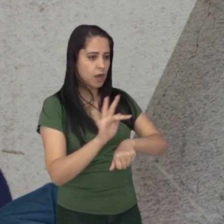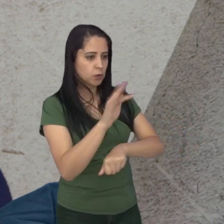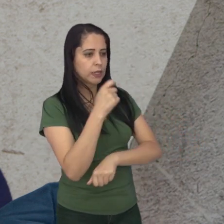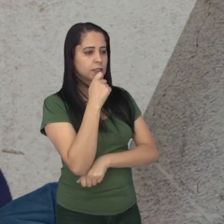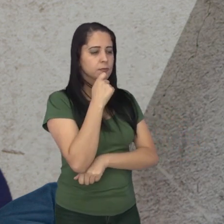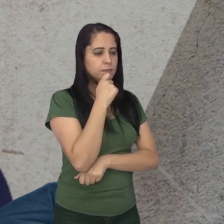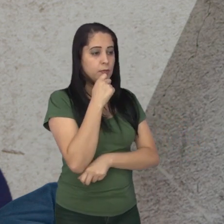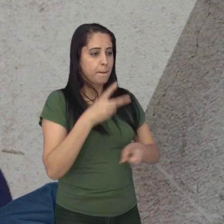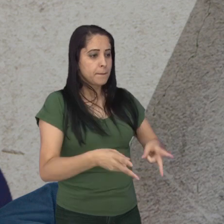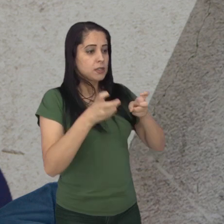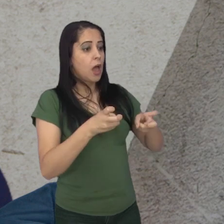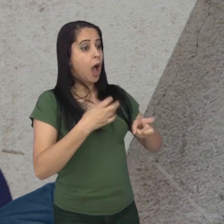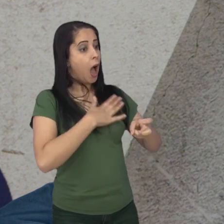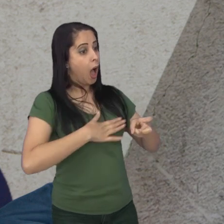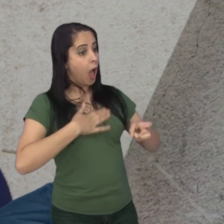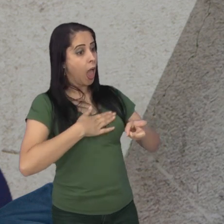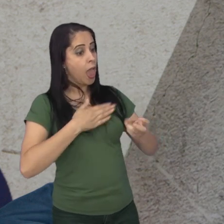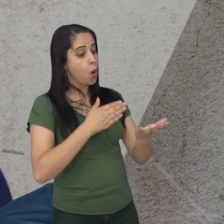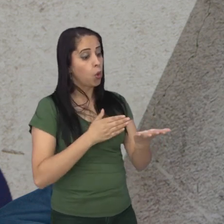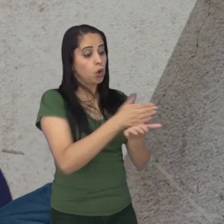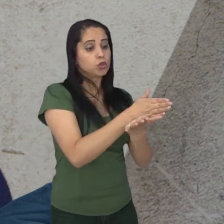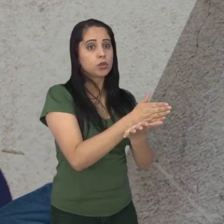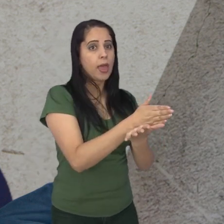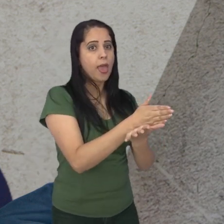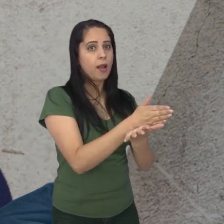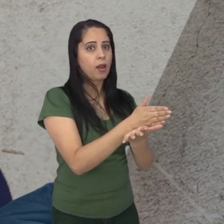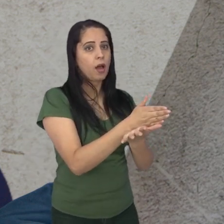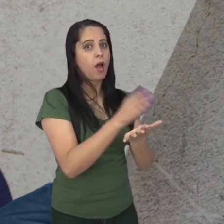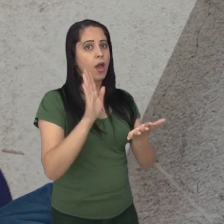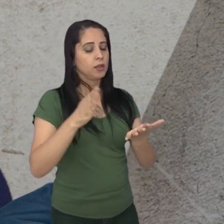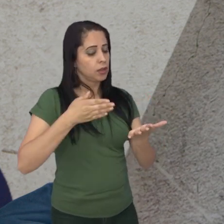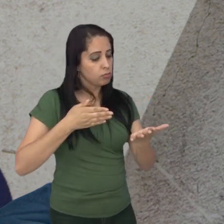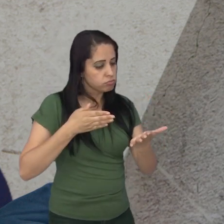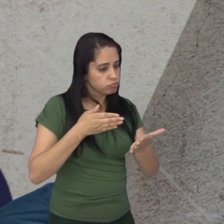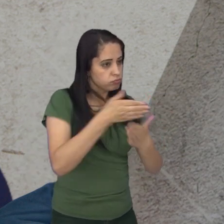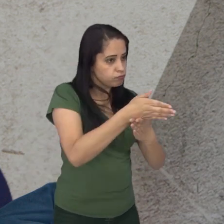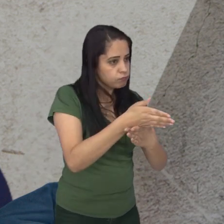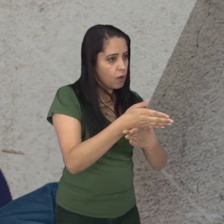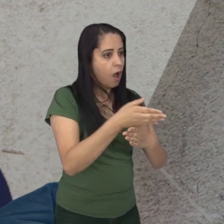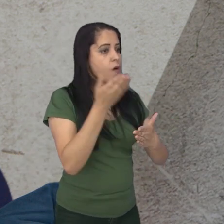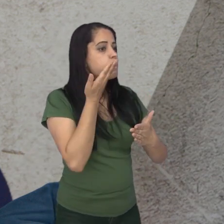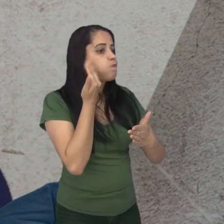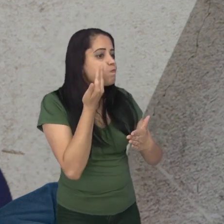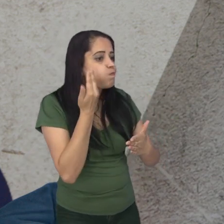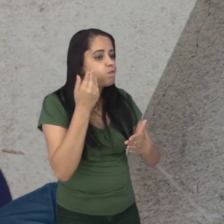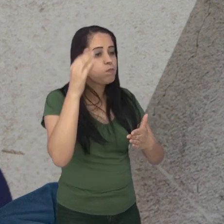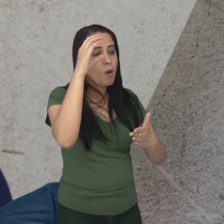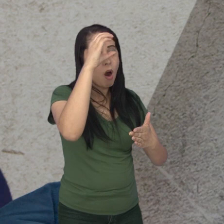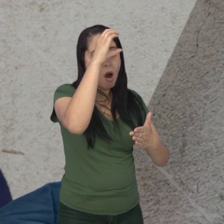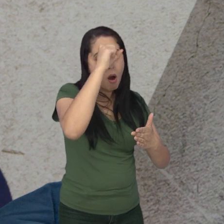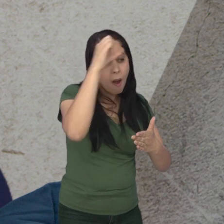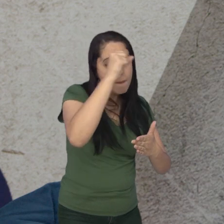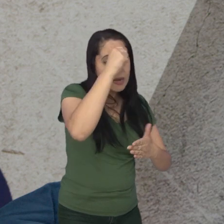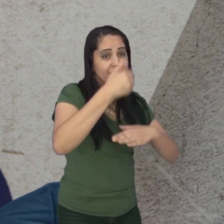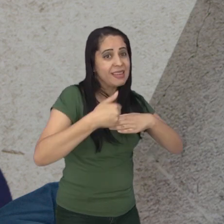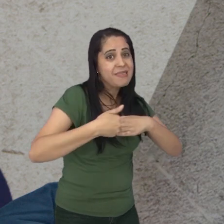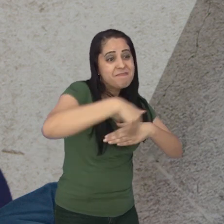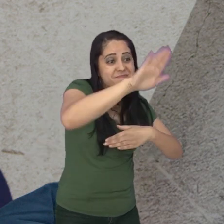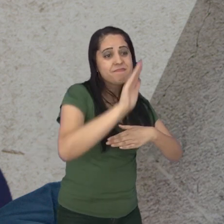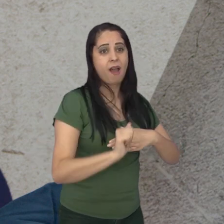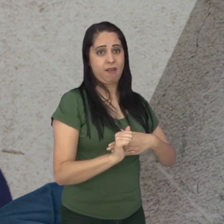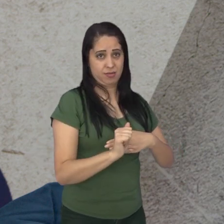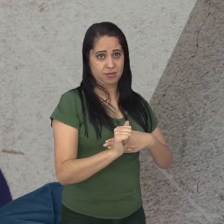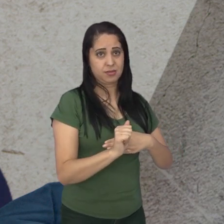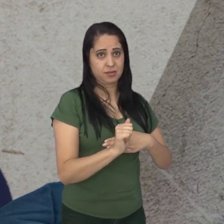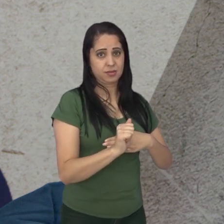ali uma área de interesse, que você busque aprofundar os conhecimentos nessa área, para que você possa atuar de uma maneira